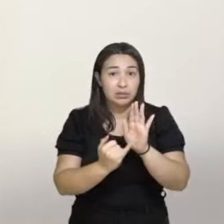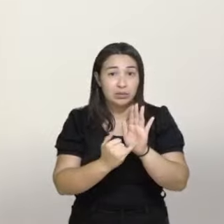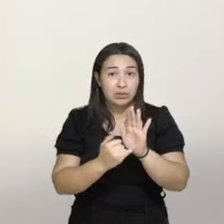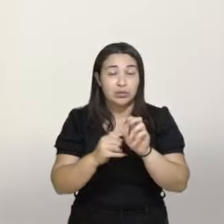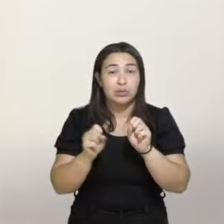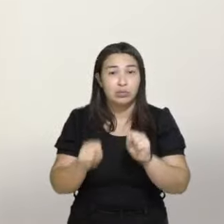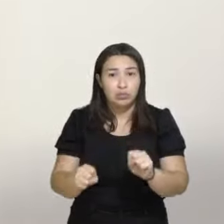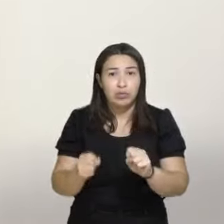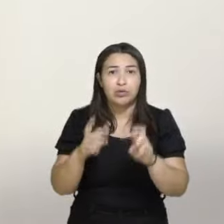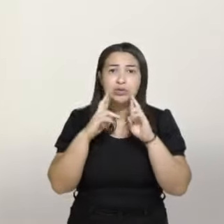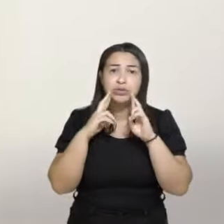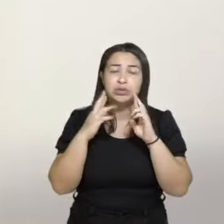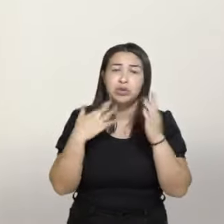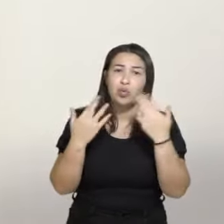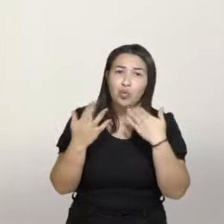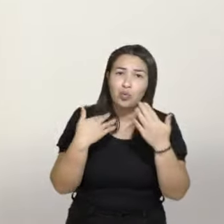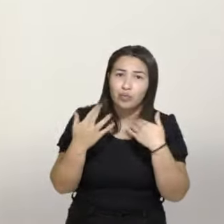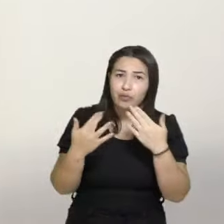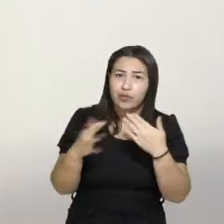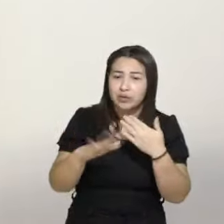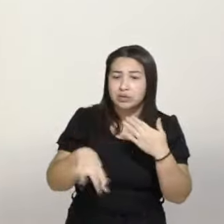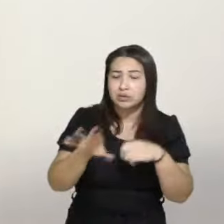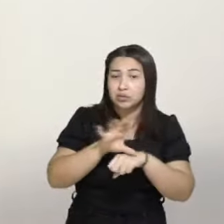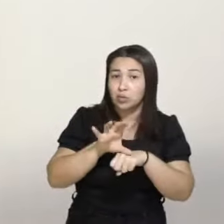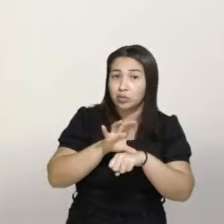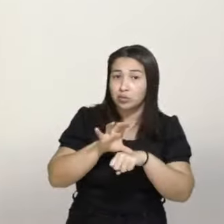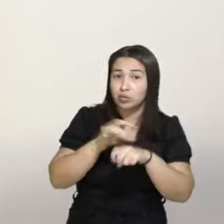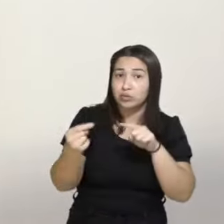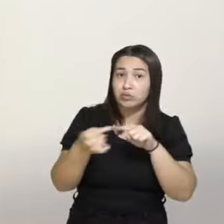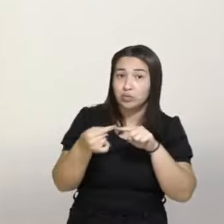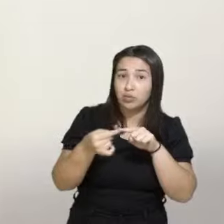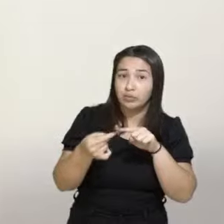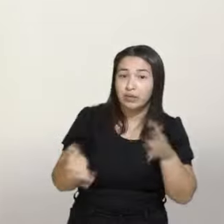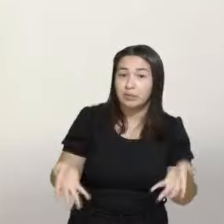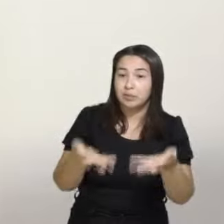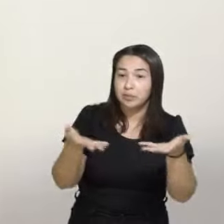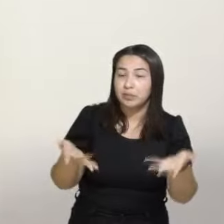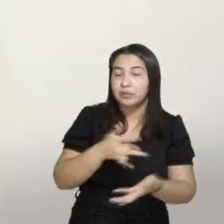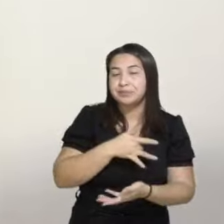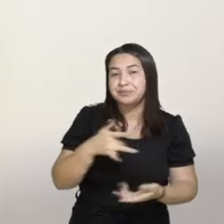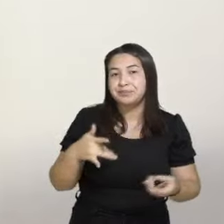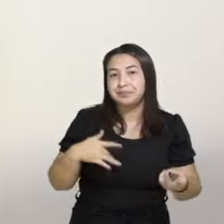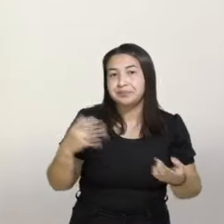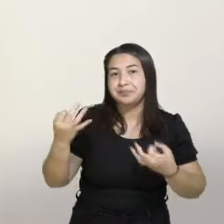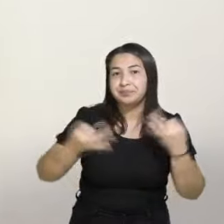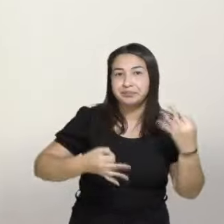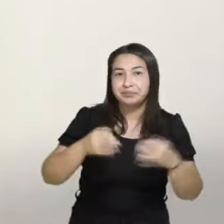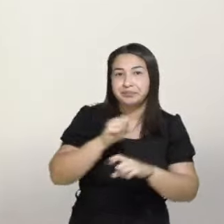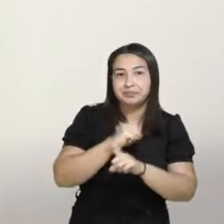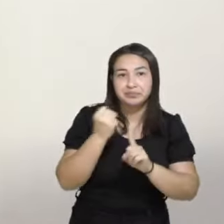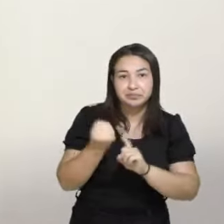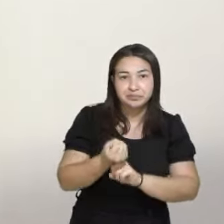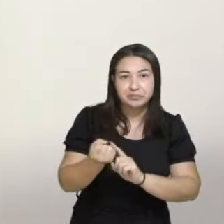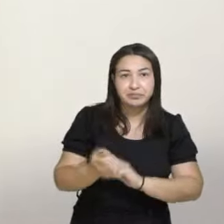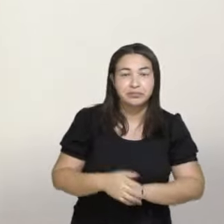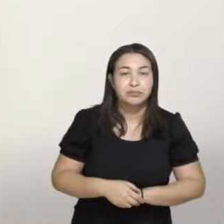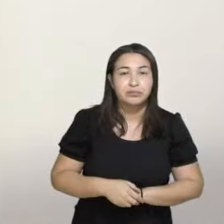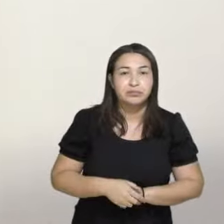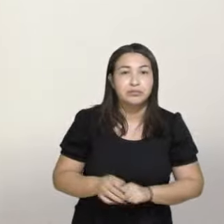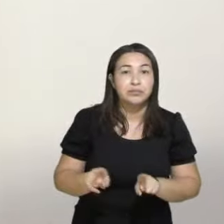repercussão a partir daquilo que está na nossa Constituição, na promoção da saúde, na promoção da justiça social, na garantia